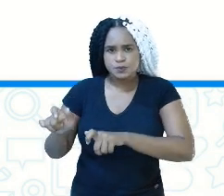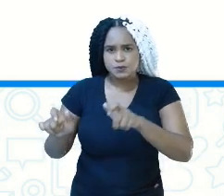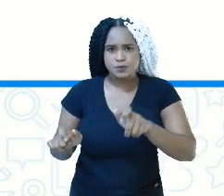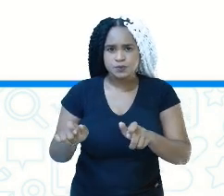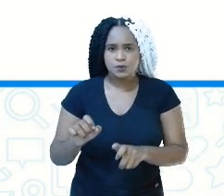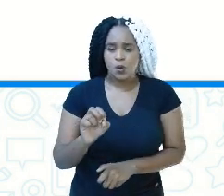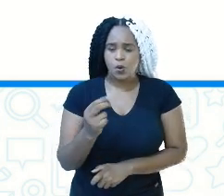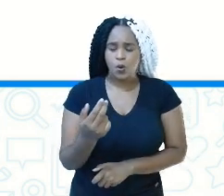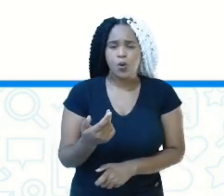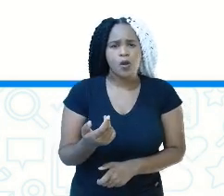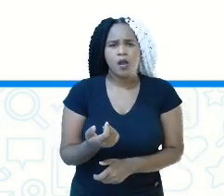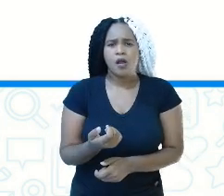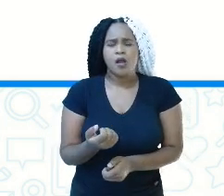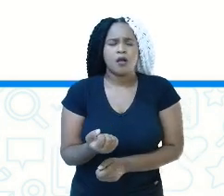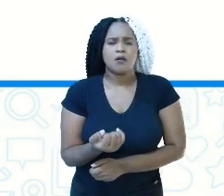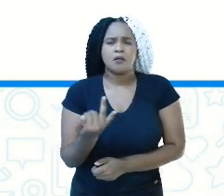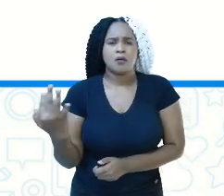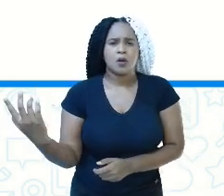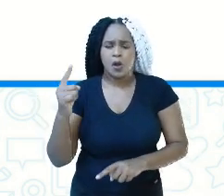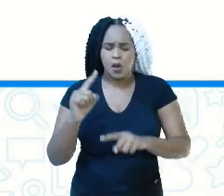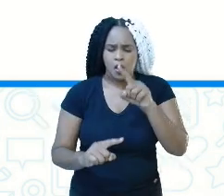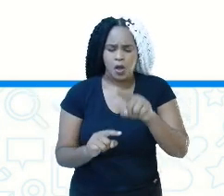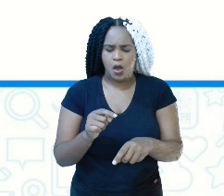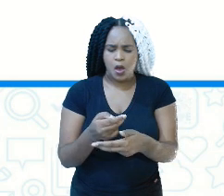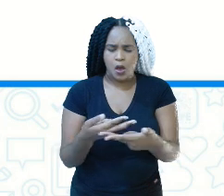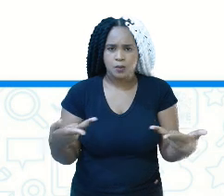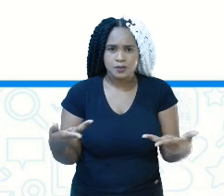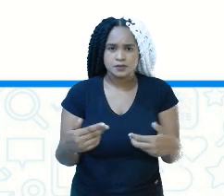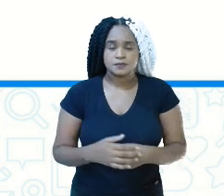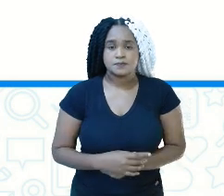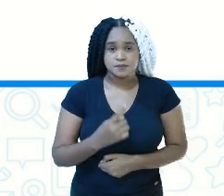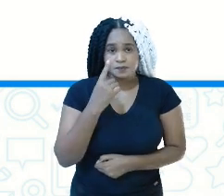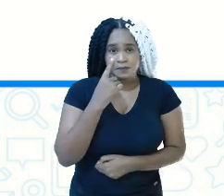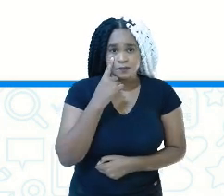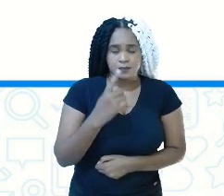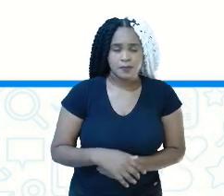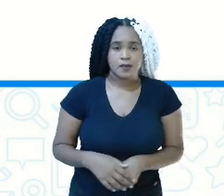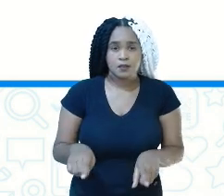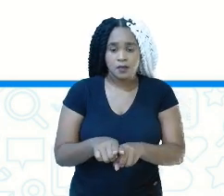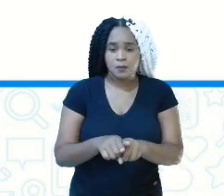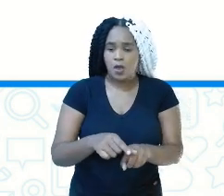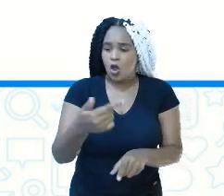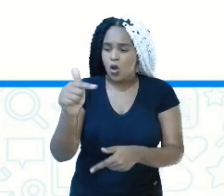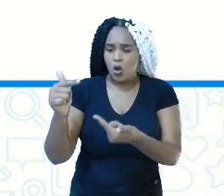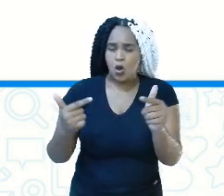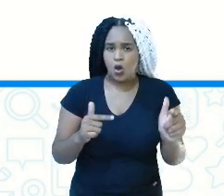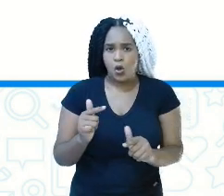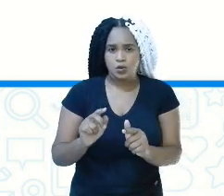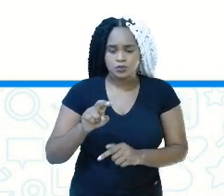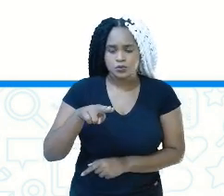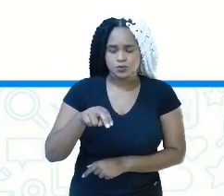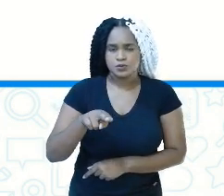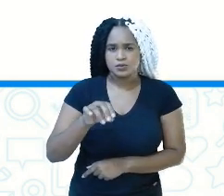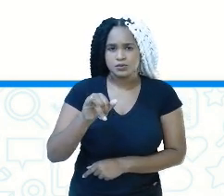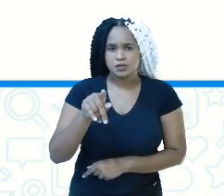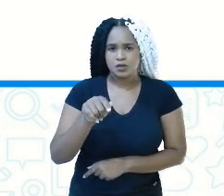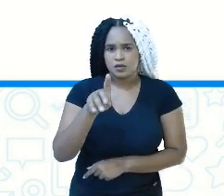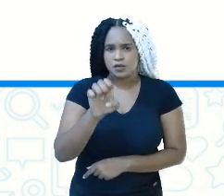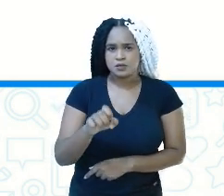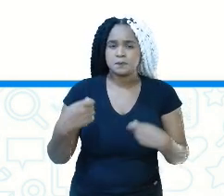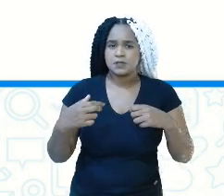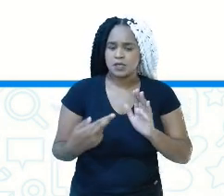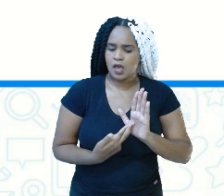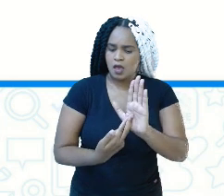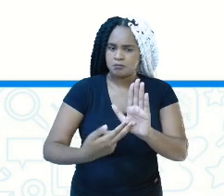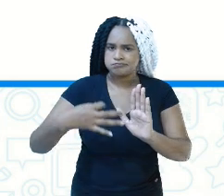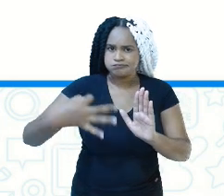algumas coisas, tá? E assim como as outras unidades de medida, eu preciso fazer a minha representação